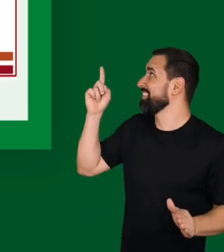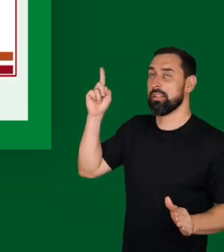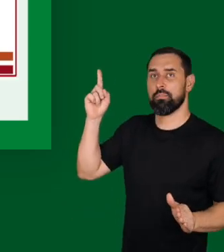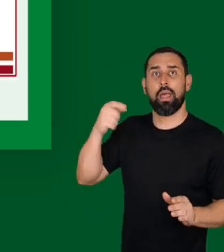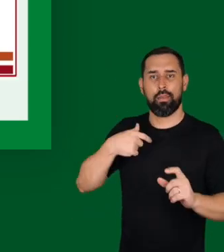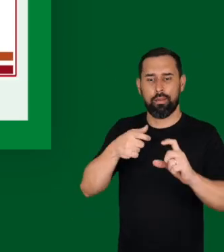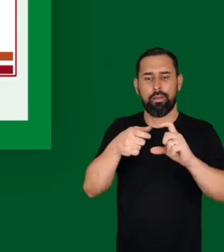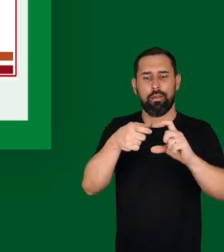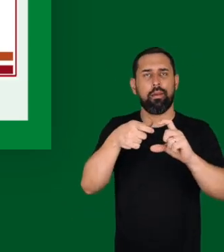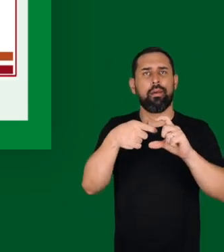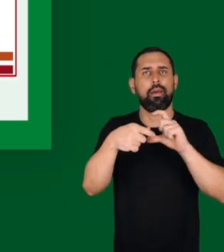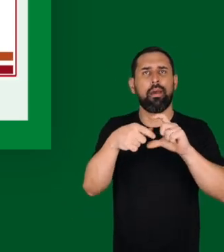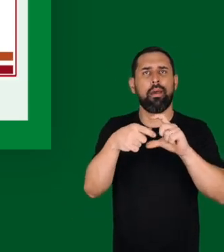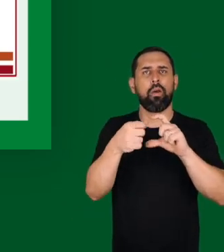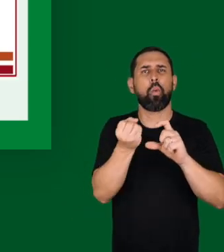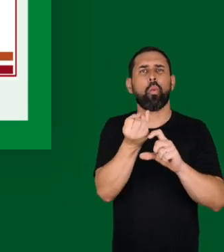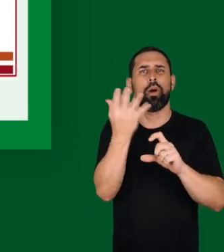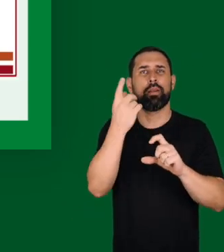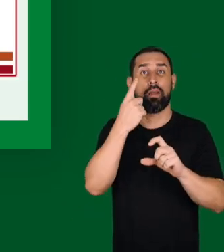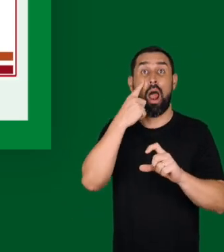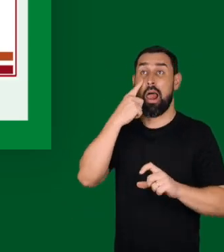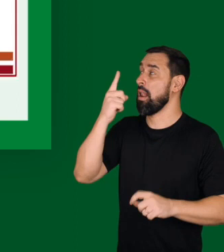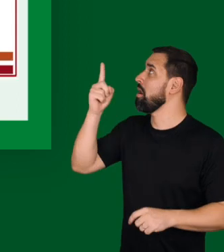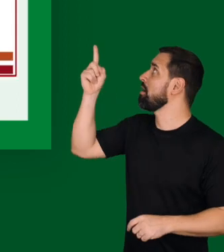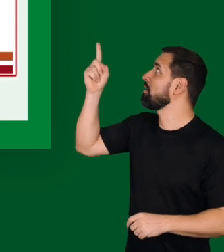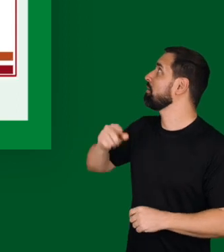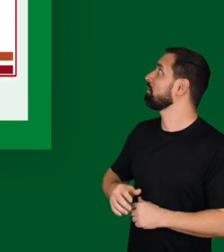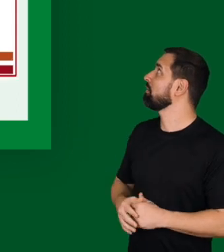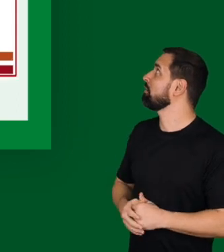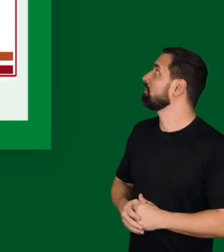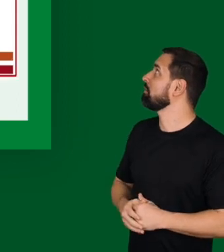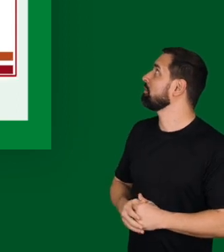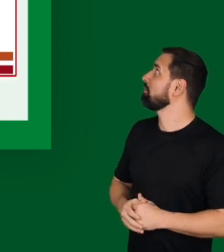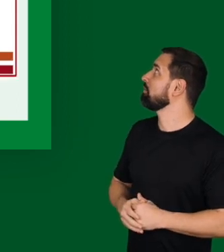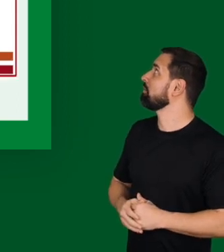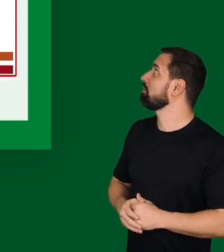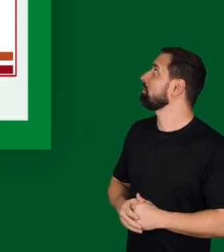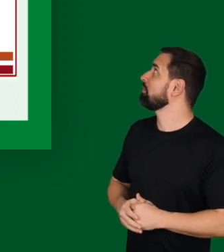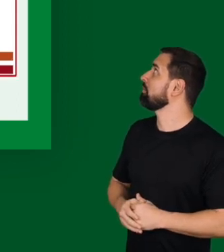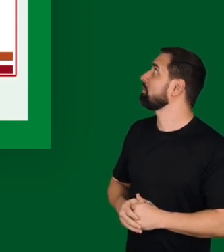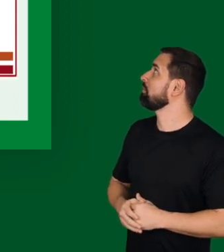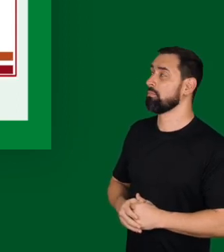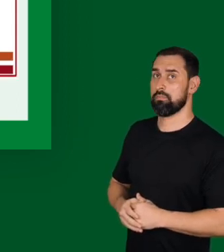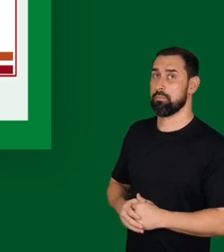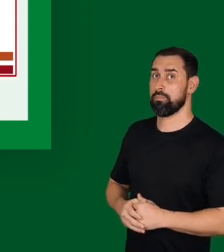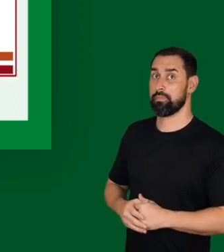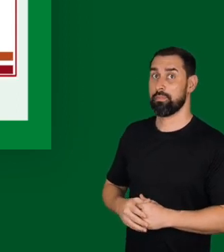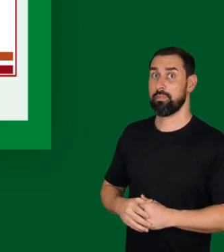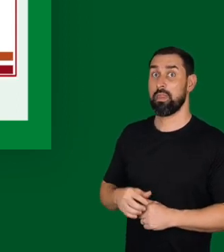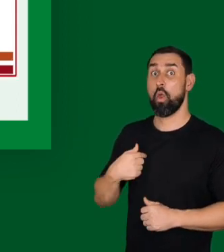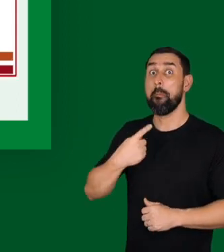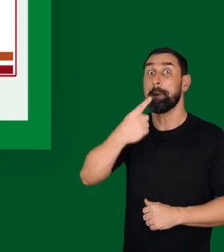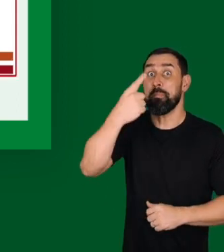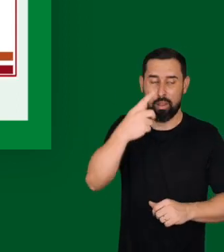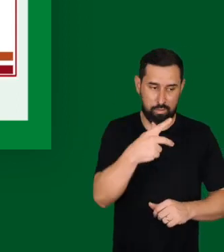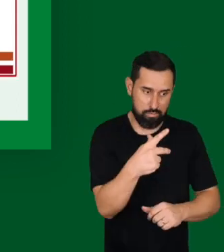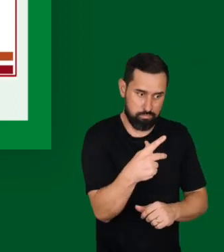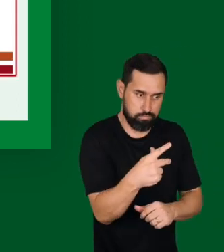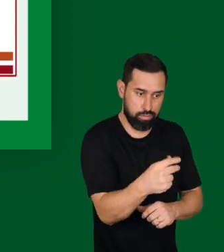aqui, só a gente falar da dose, a gente usa em pediatria 0,1 a 0,2 mg por